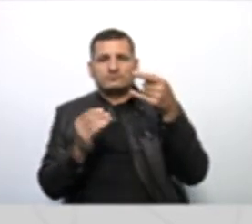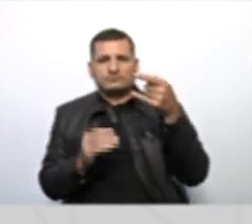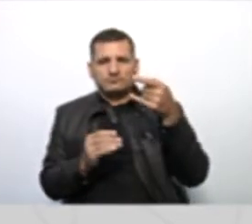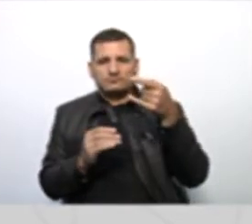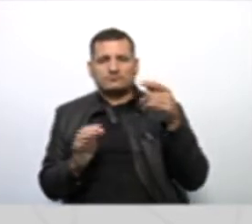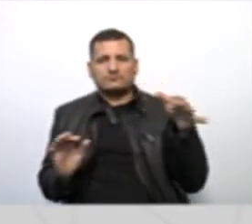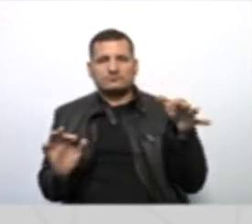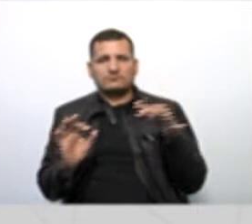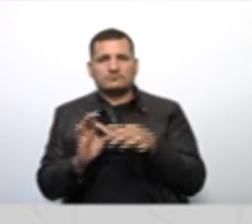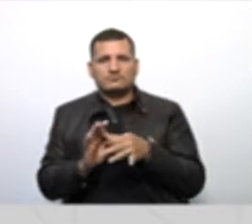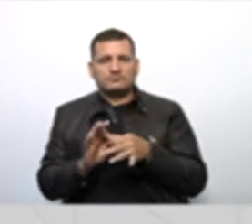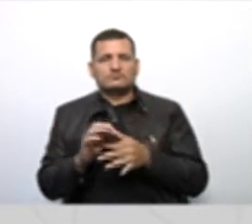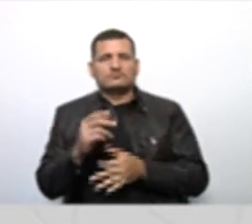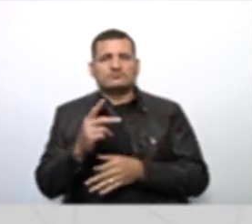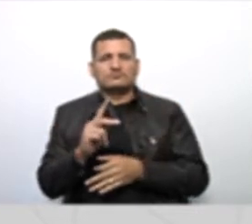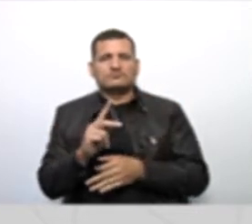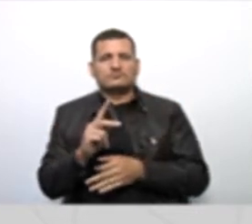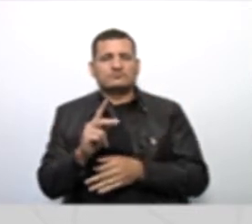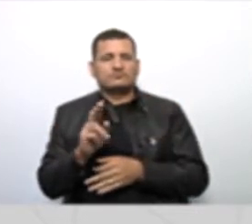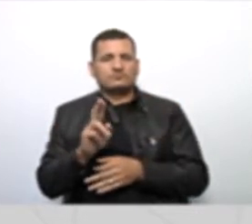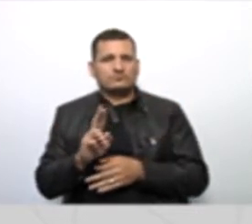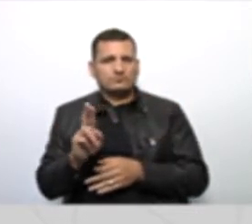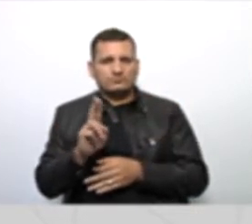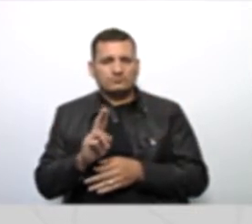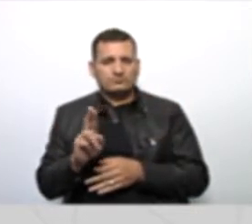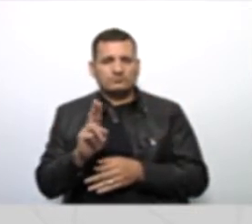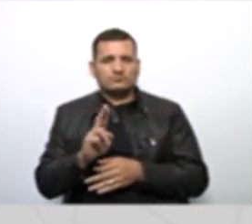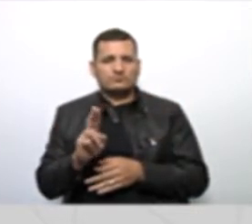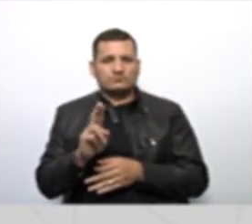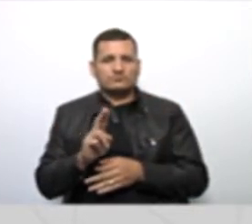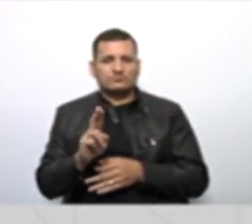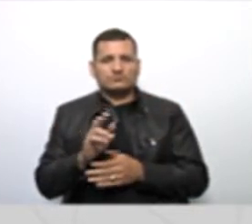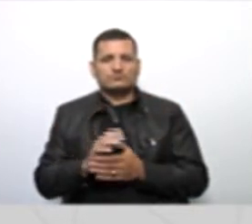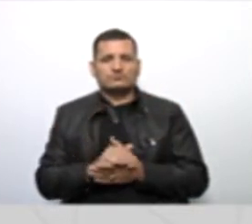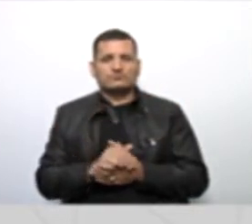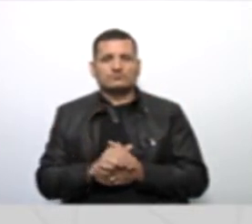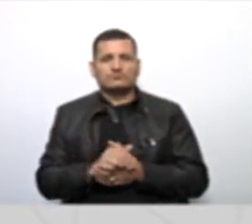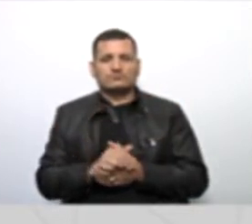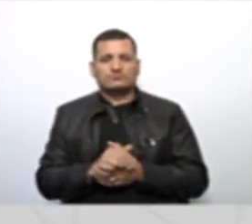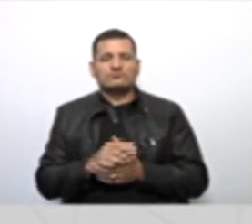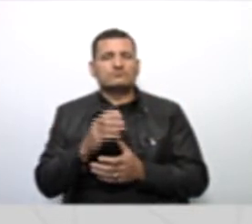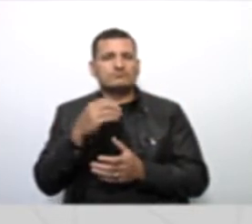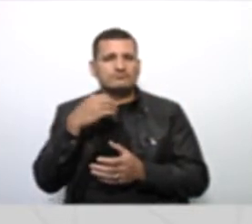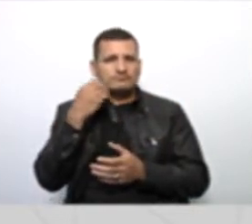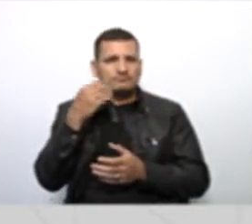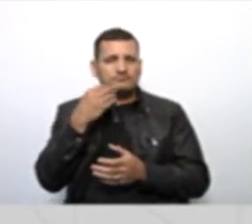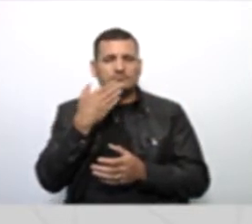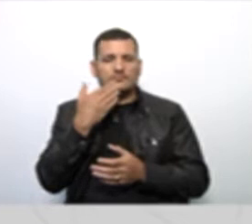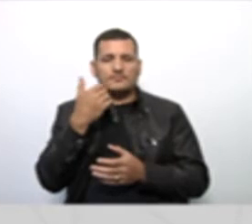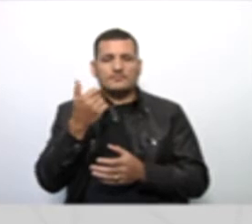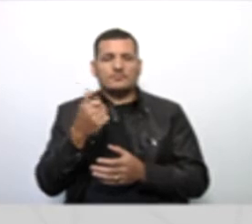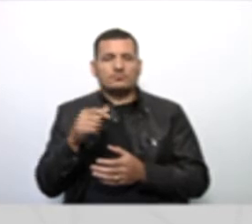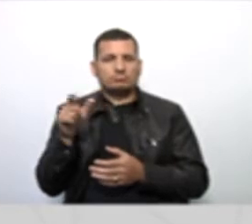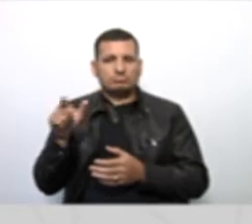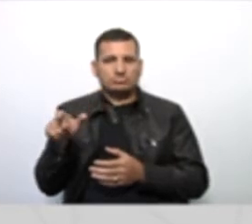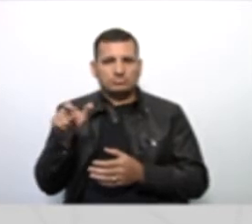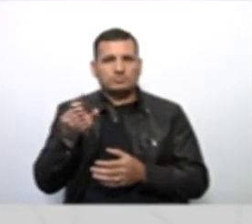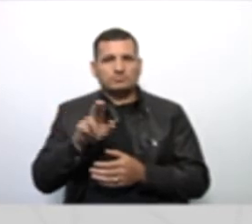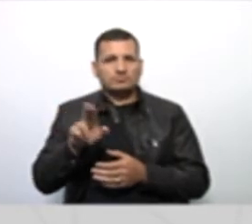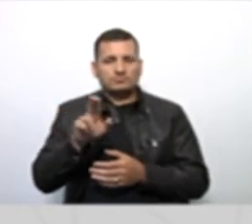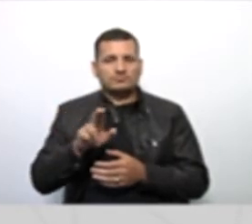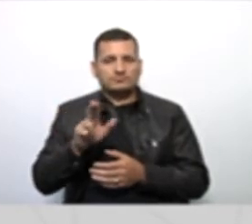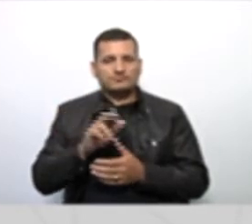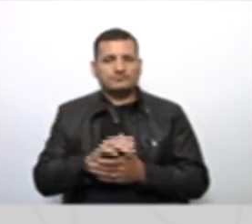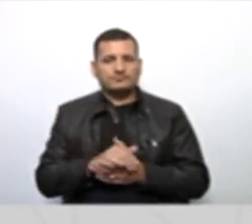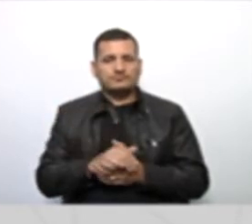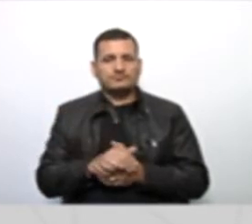integrando as funcionalidades que o seu dispositivo dispõe, oferecendo uma experiência melhor ao usuário. Então, além dele ser um